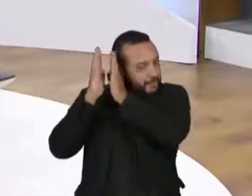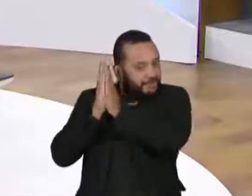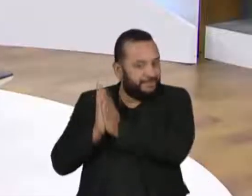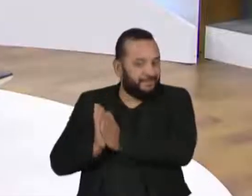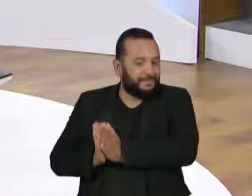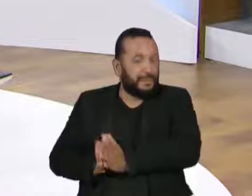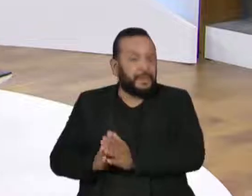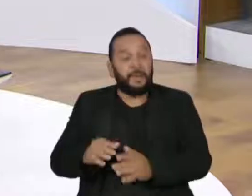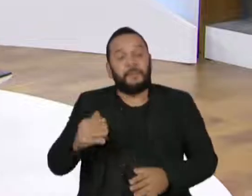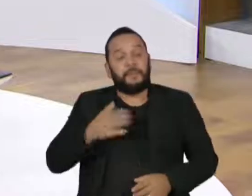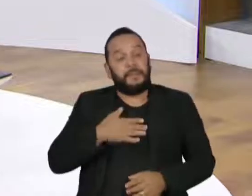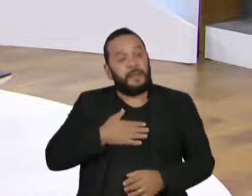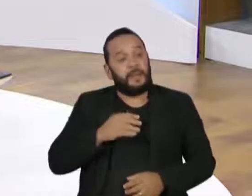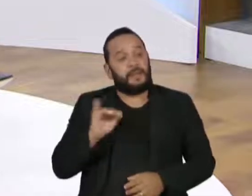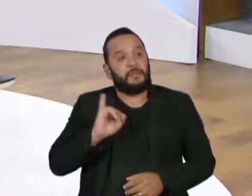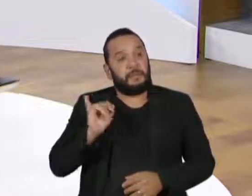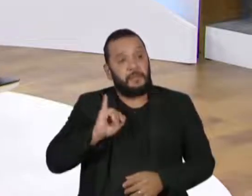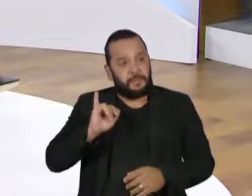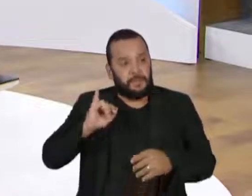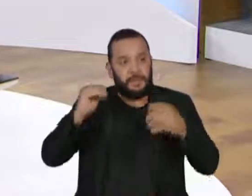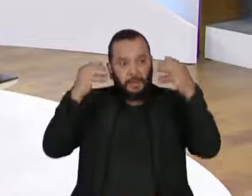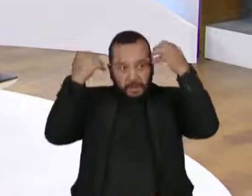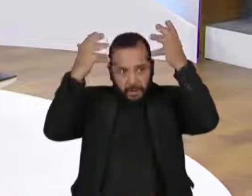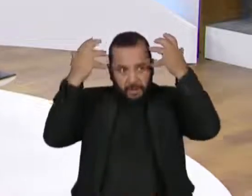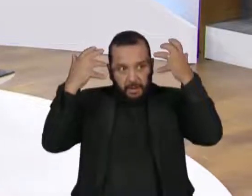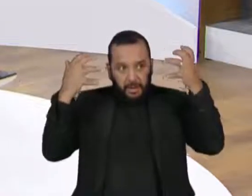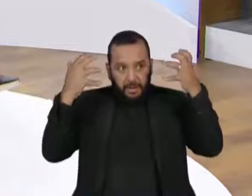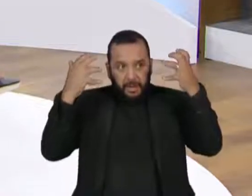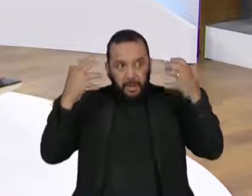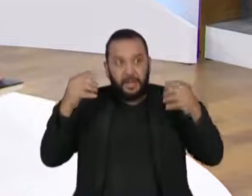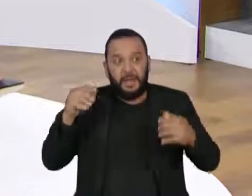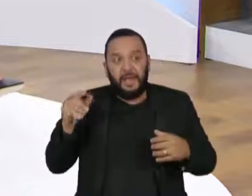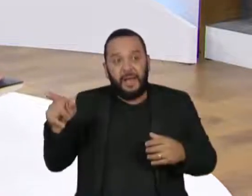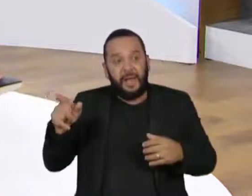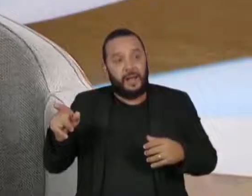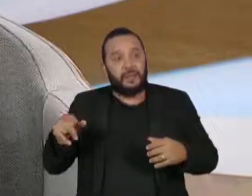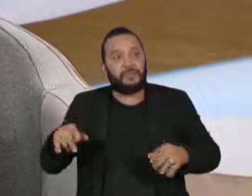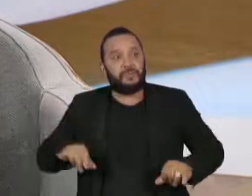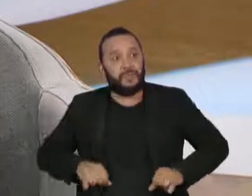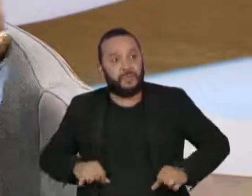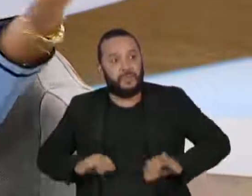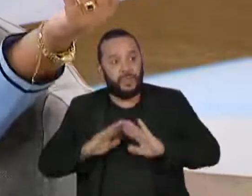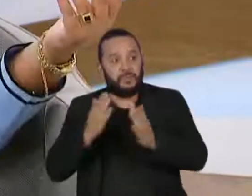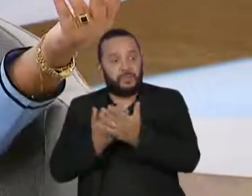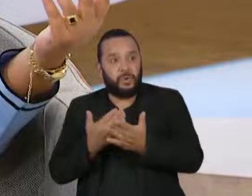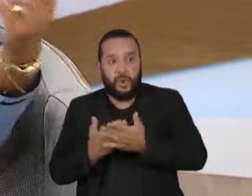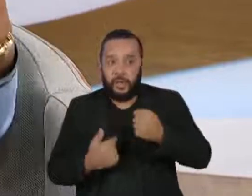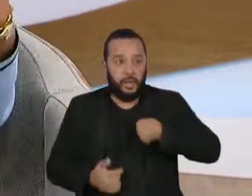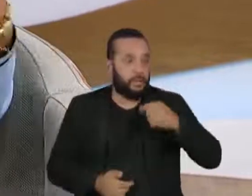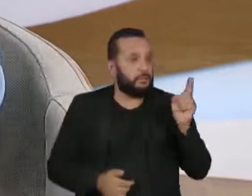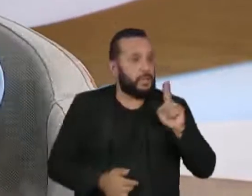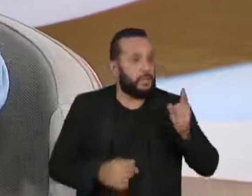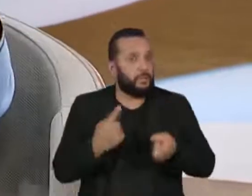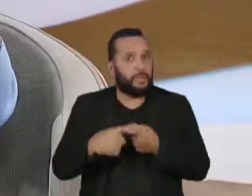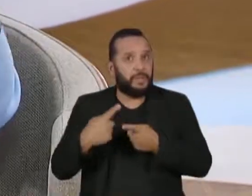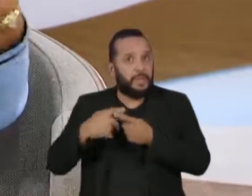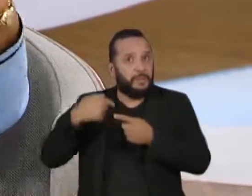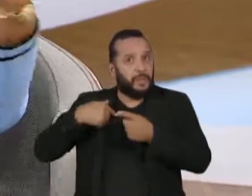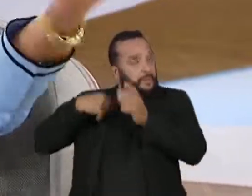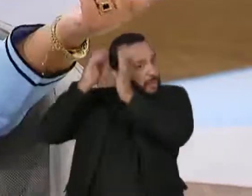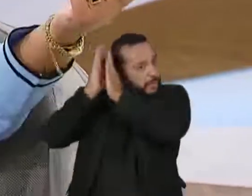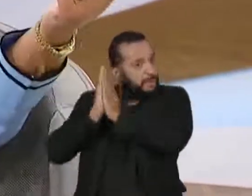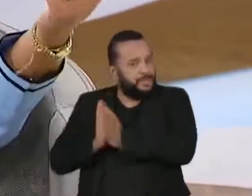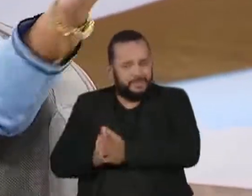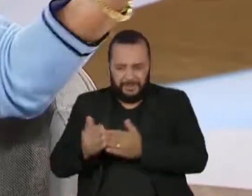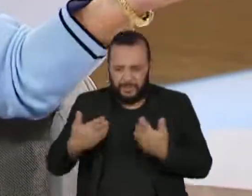cabelo crespo, e elas passavam por questões que eu não passava na escola. Elas passavam, e eu não entendia direito, eu